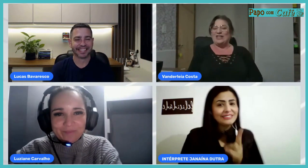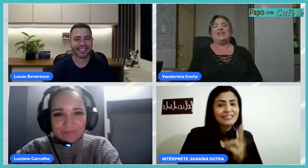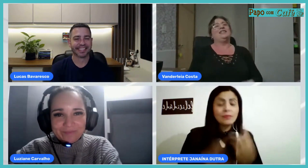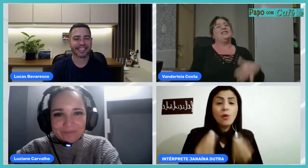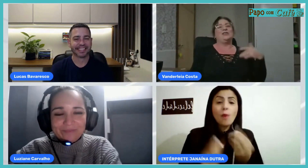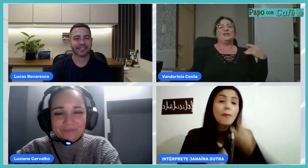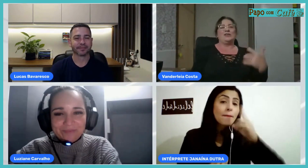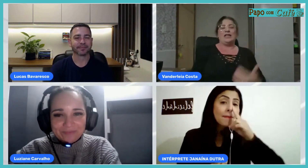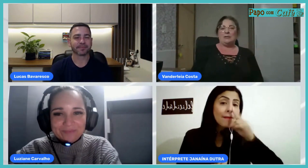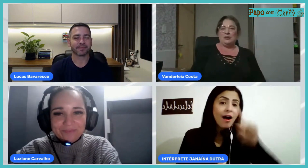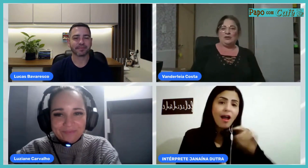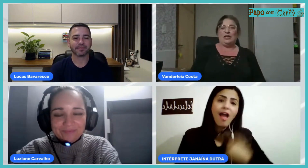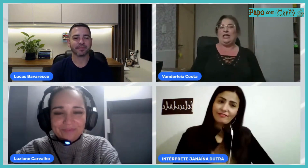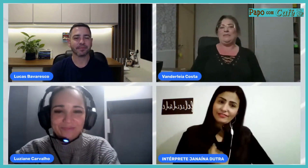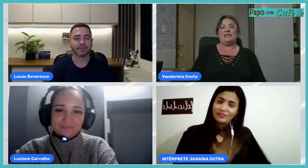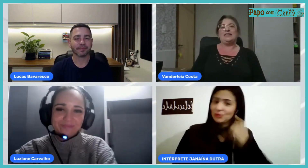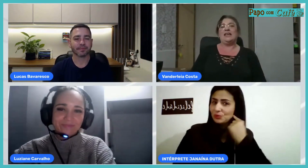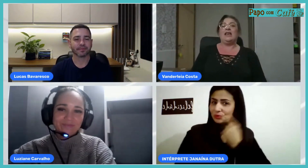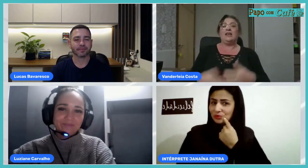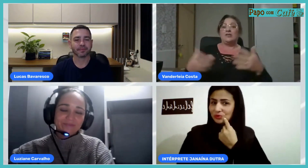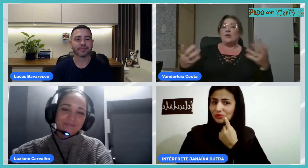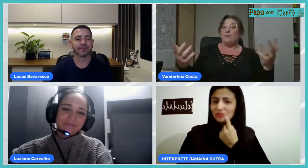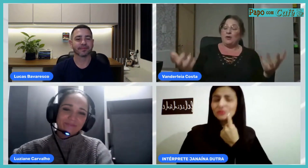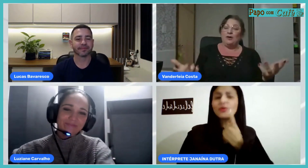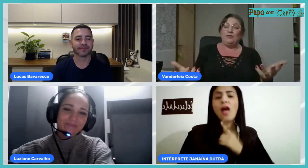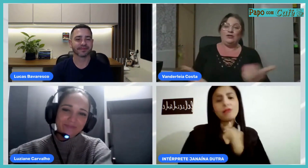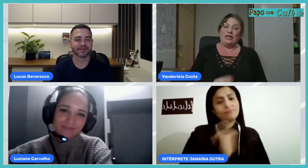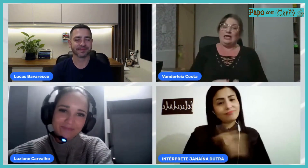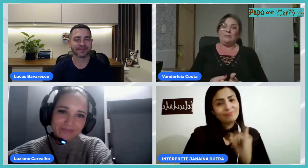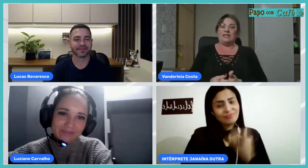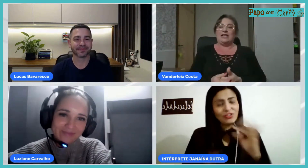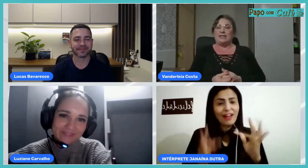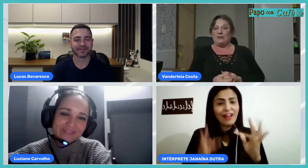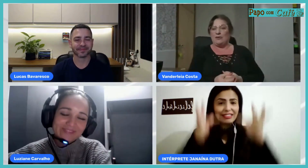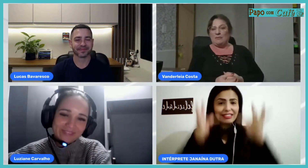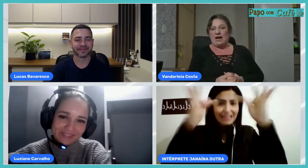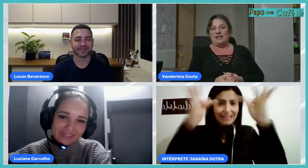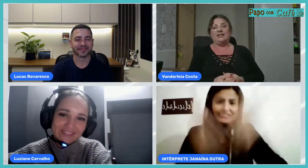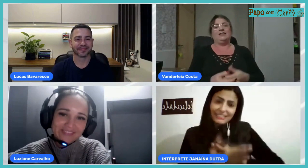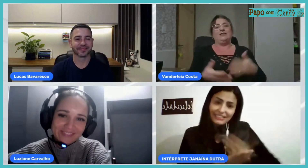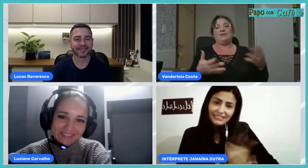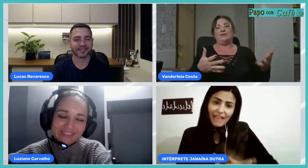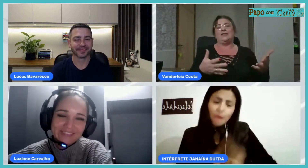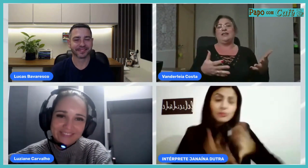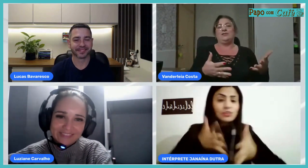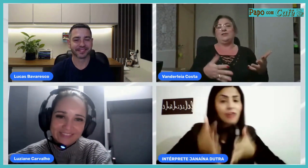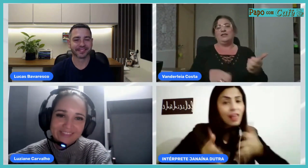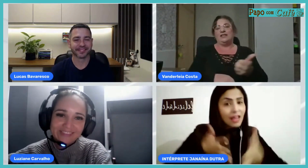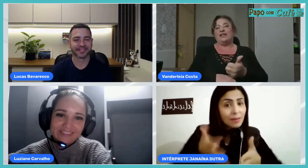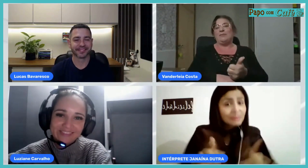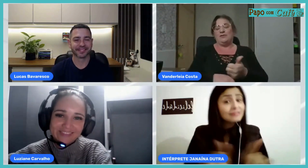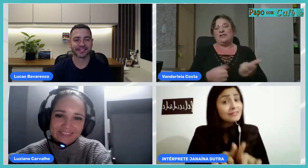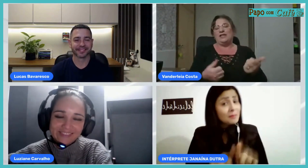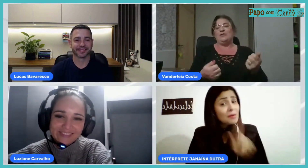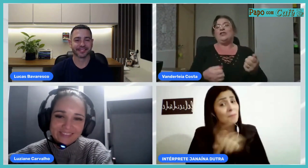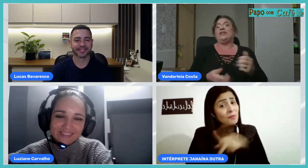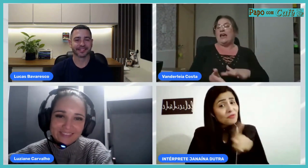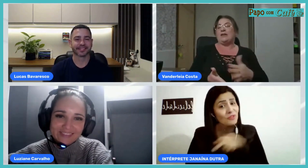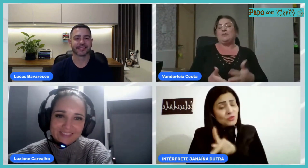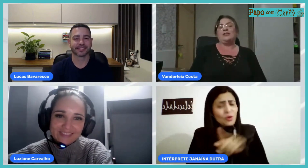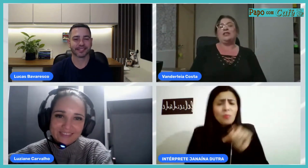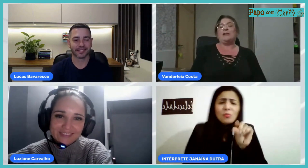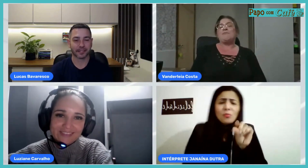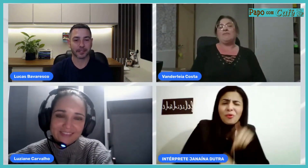instrutora de trânsito, sou intérprete de Libras, sou prof de Libras recém-formada em função da profissão